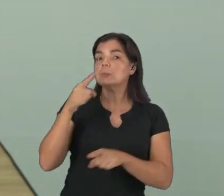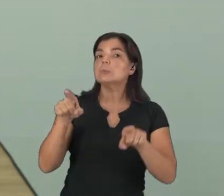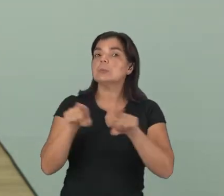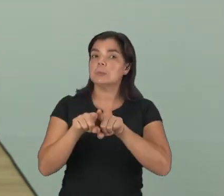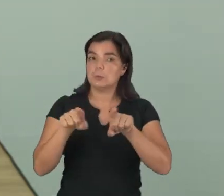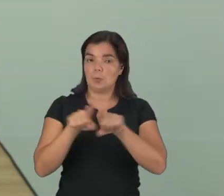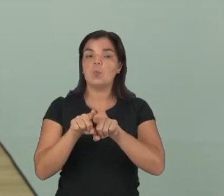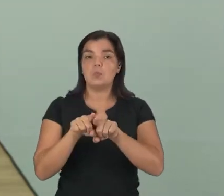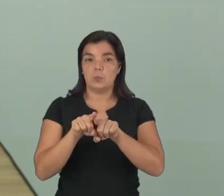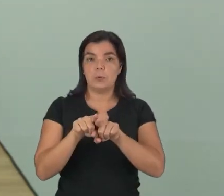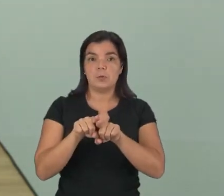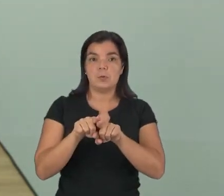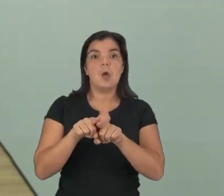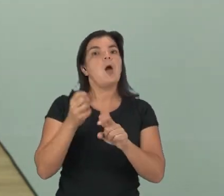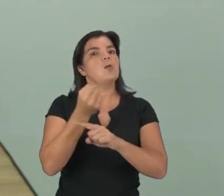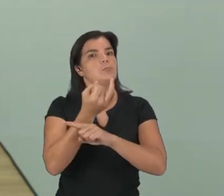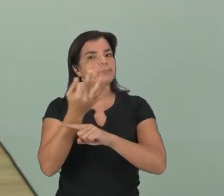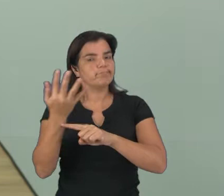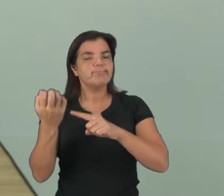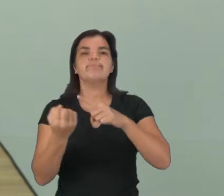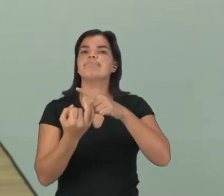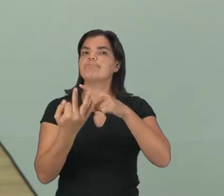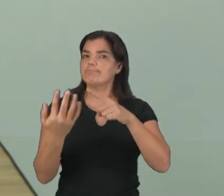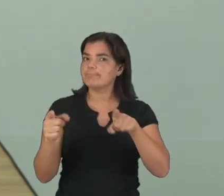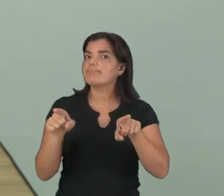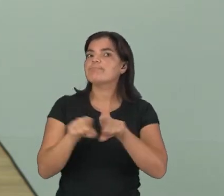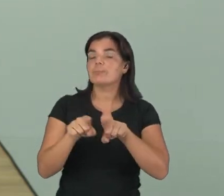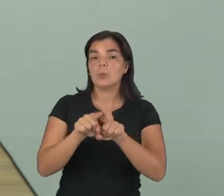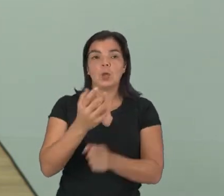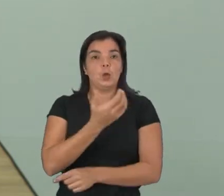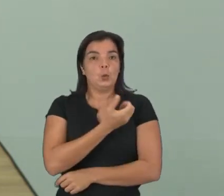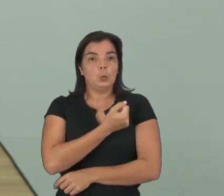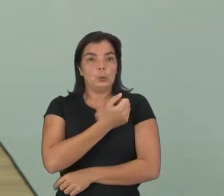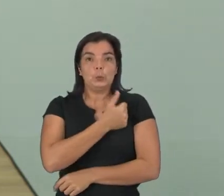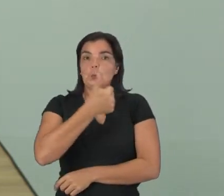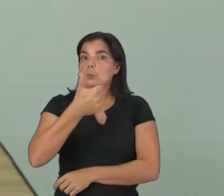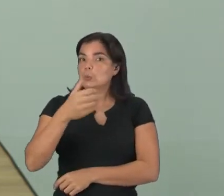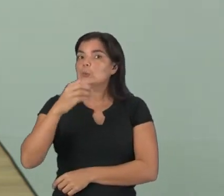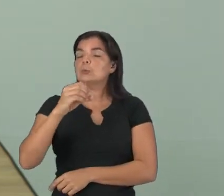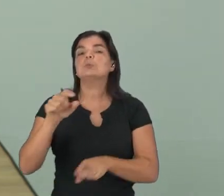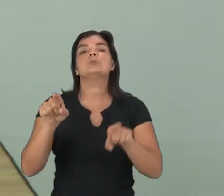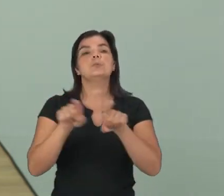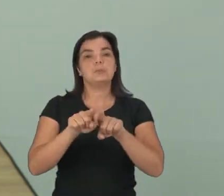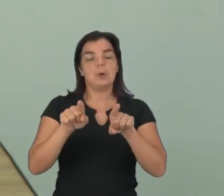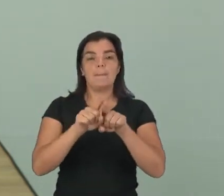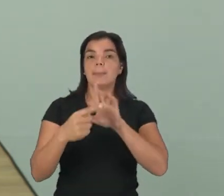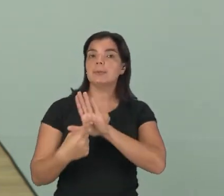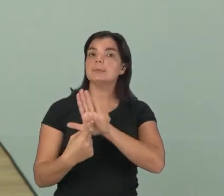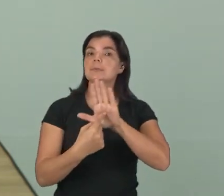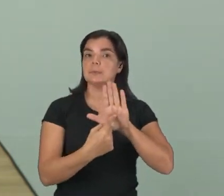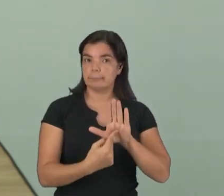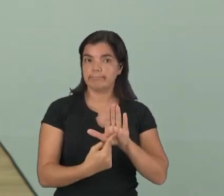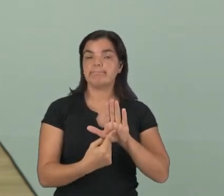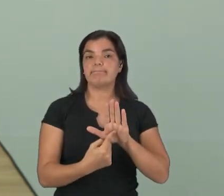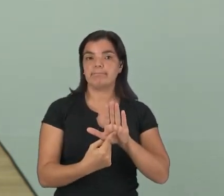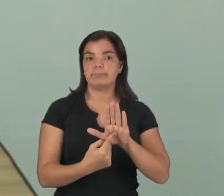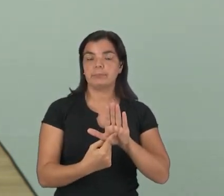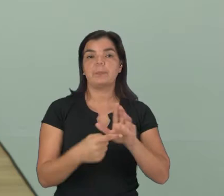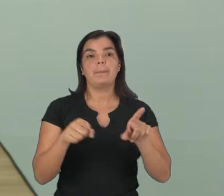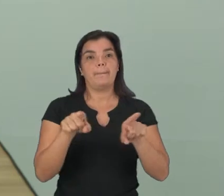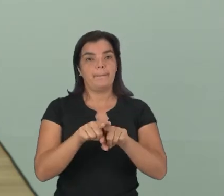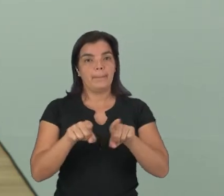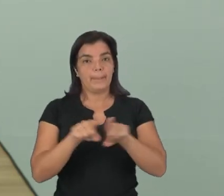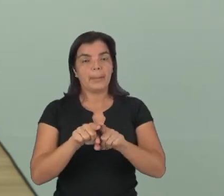também tem a expressão na sua forma fracionária. E os números decimais, eles também têm as suas representações na